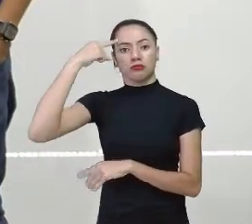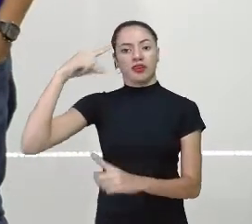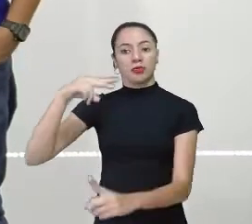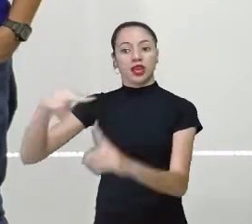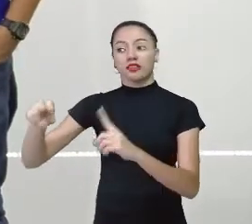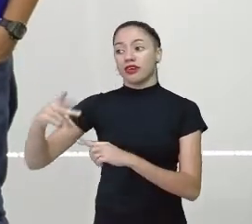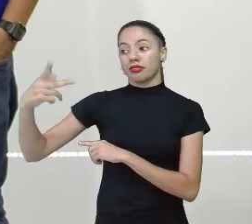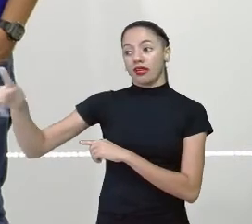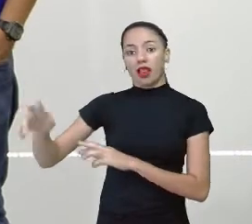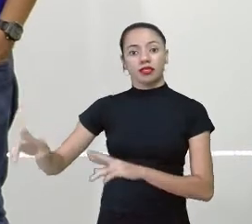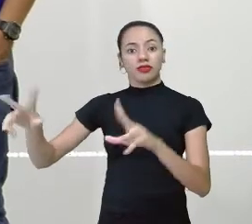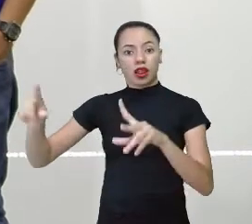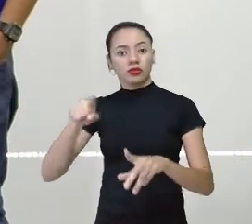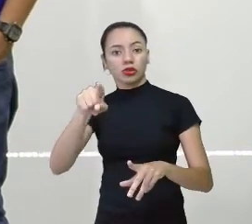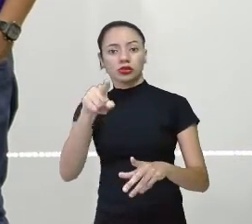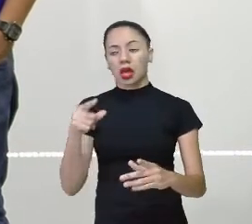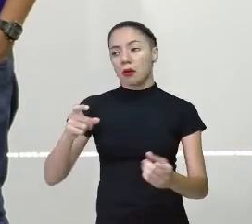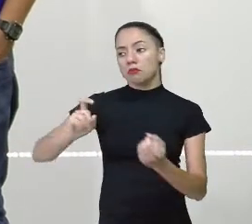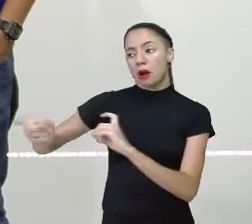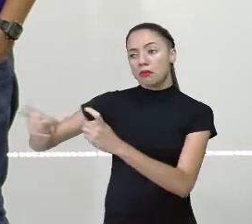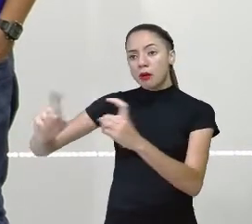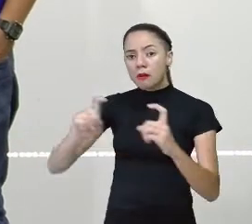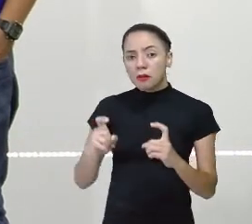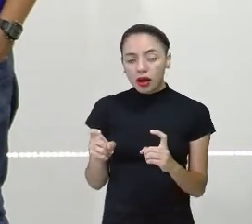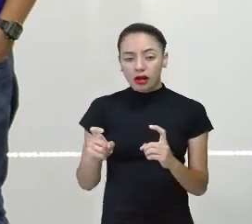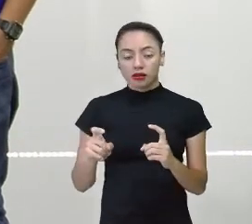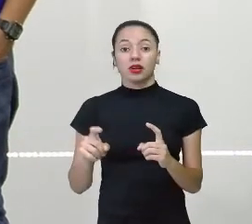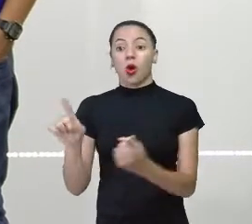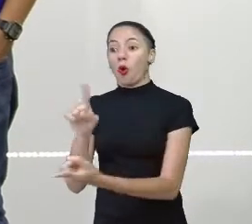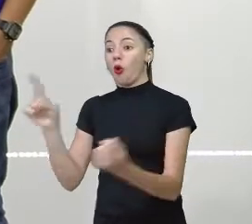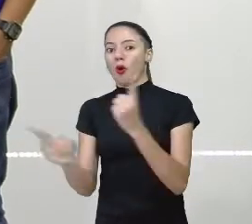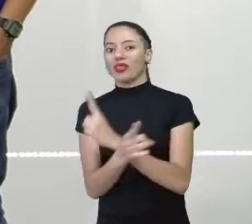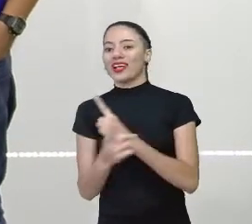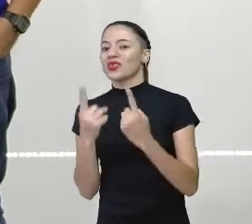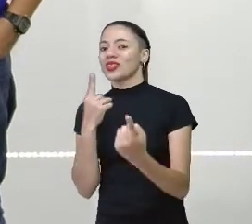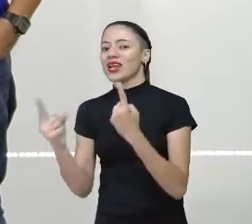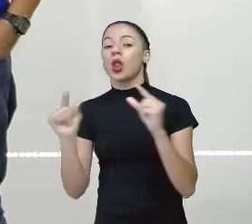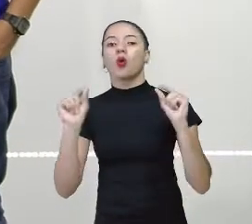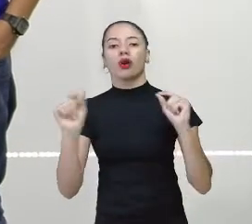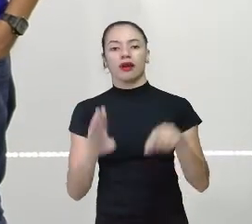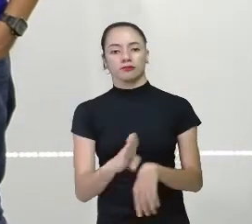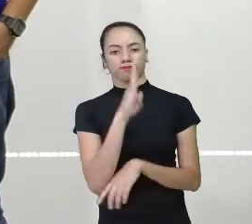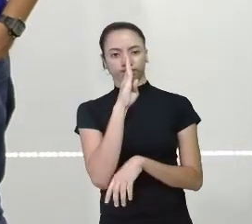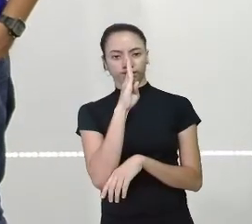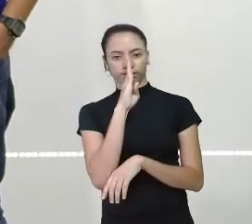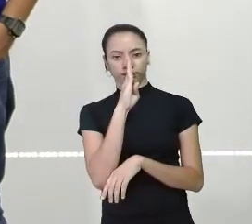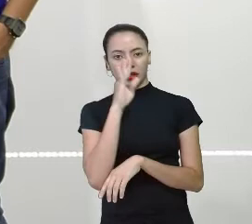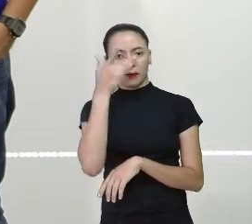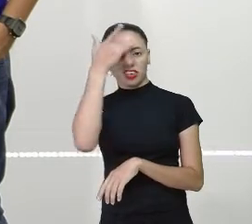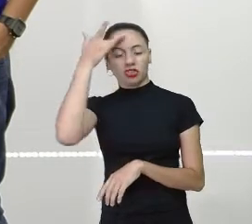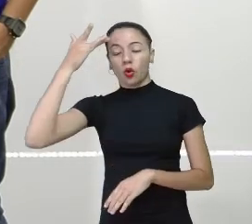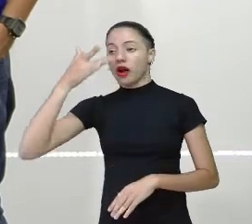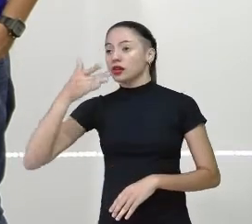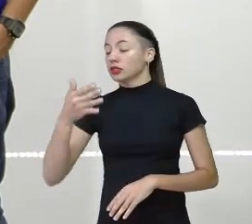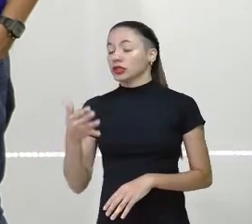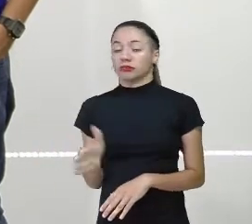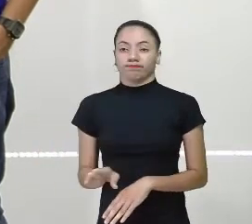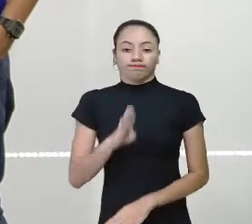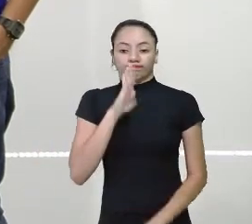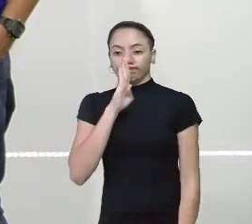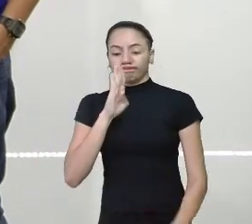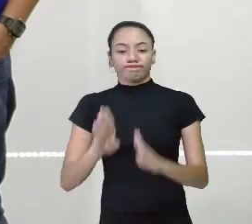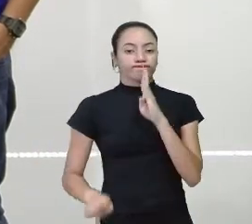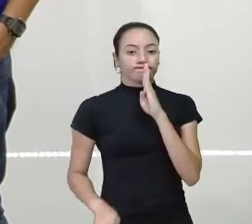até discute. O contrário do diálogo é justamente silenciamento. A pessoa começa a engolir as coisas, começa a ficar calada,